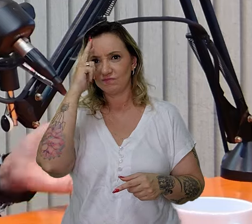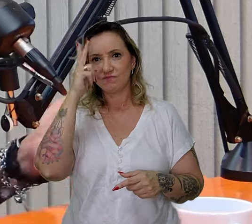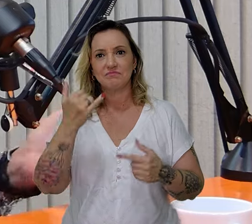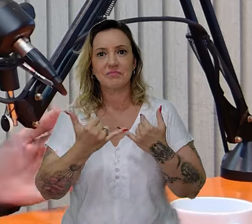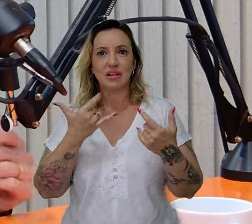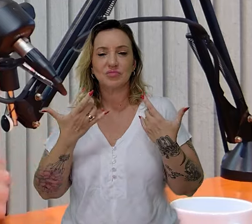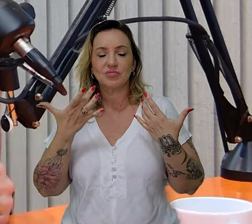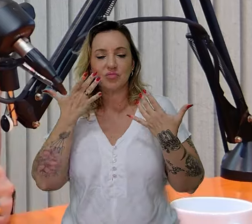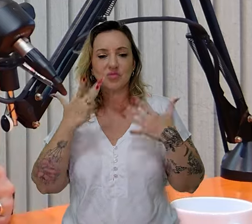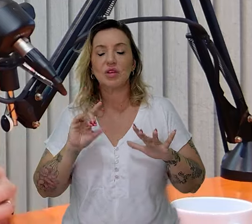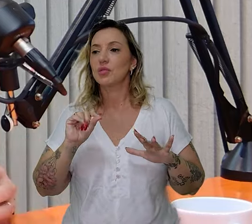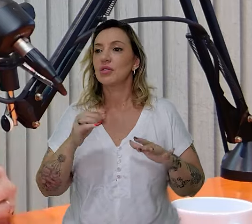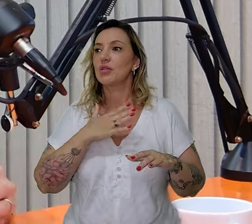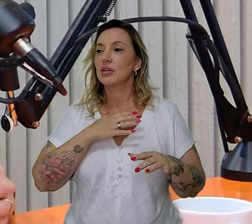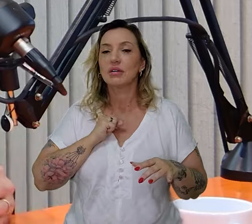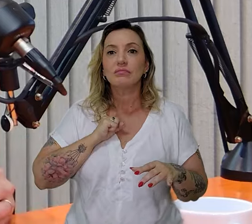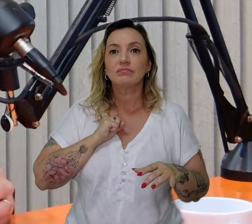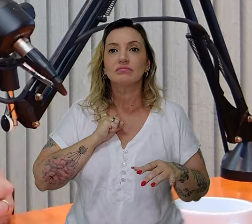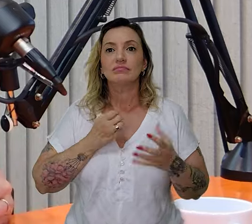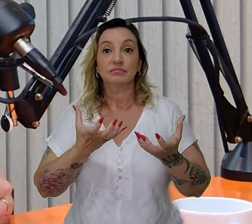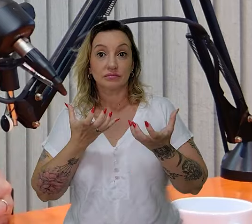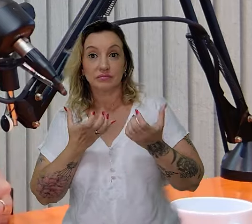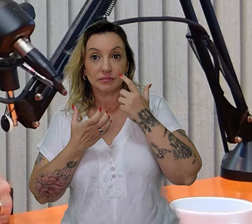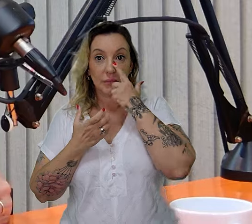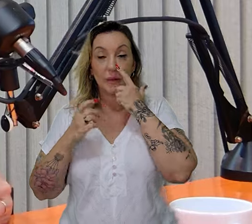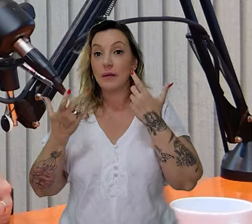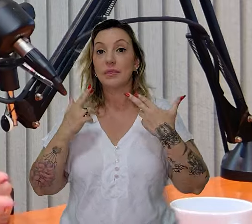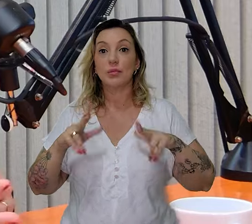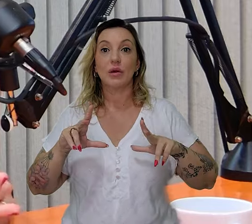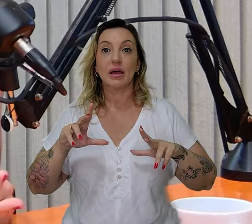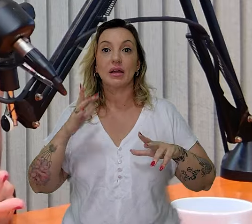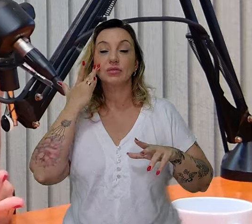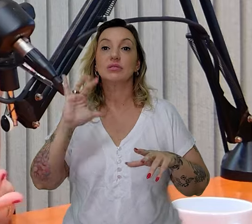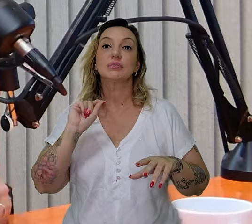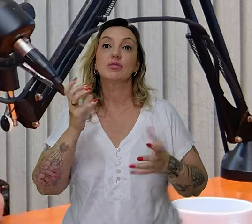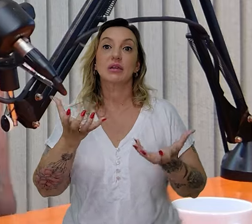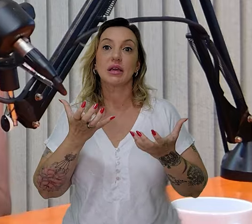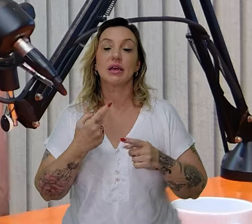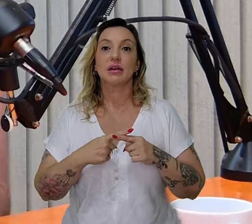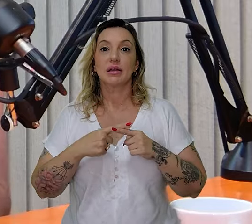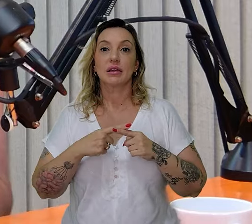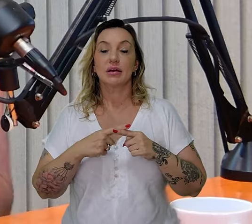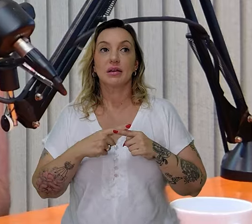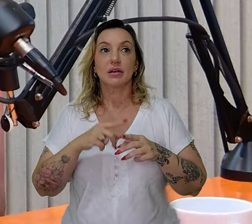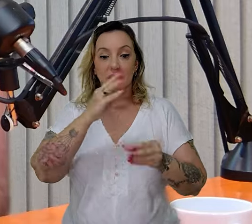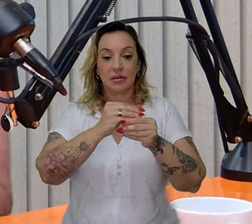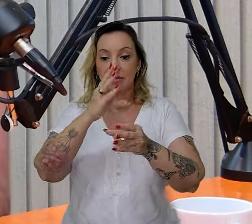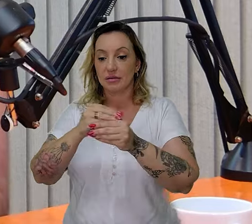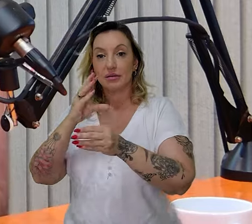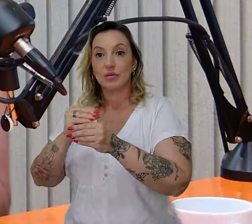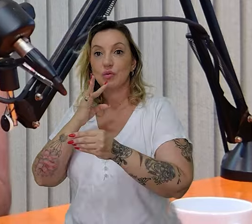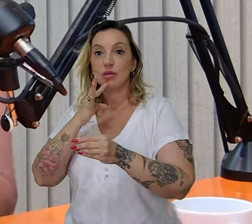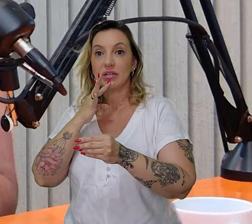quero né E hoje eu vejo que é não é uma questão de não saber o que quer é porque você Vai somando o